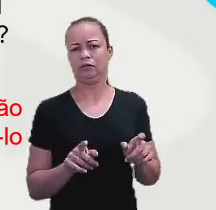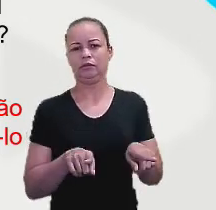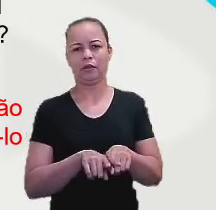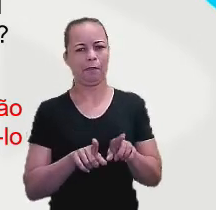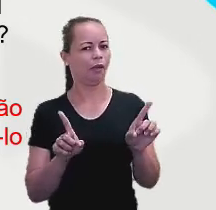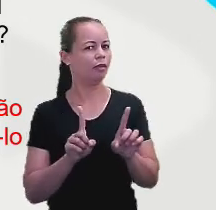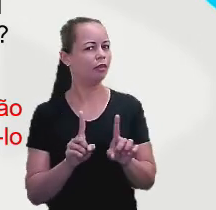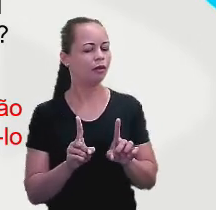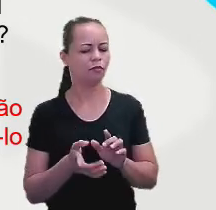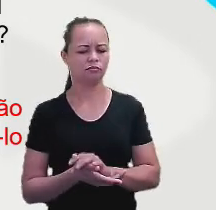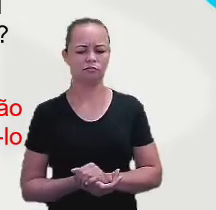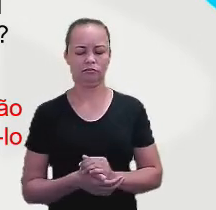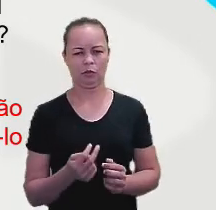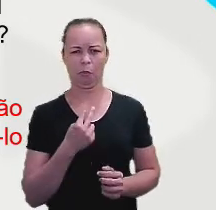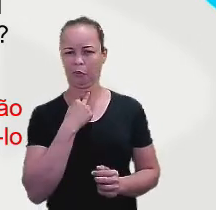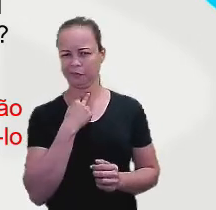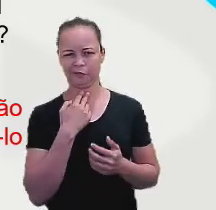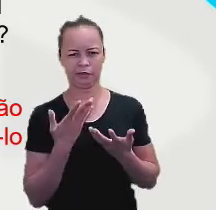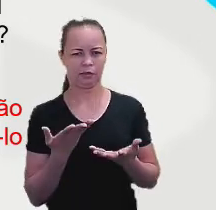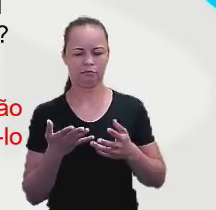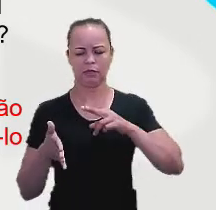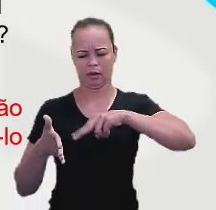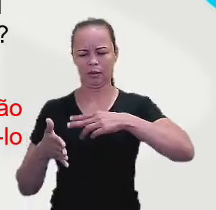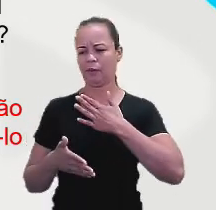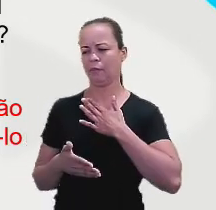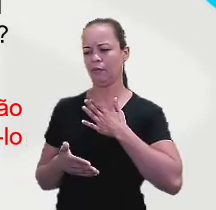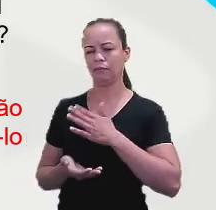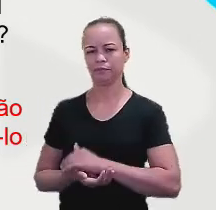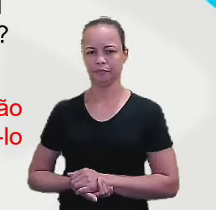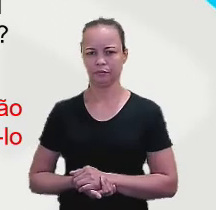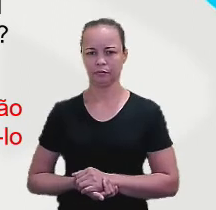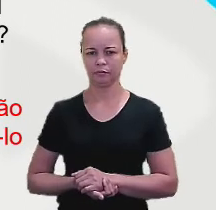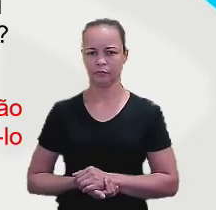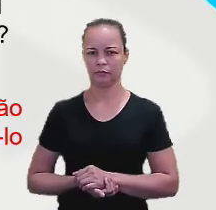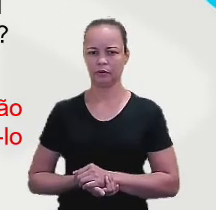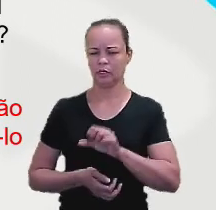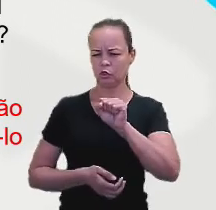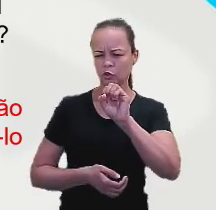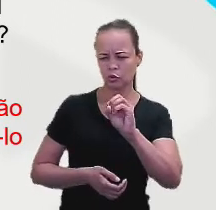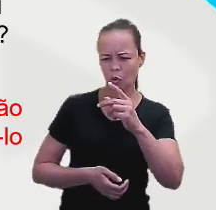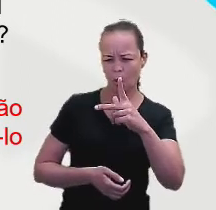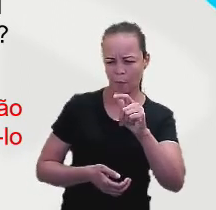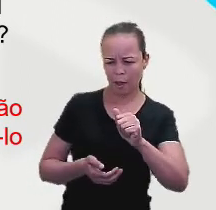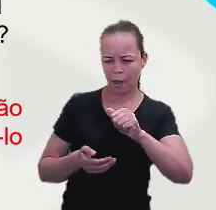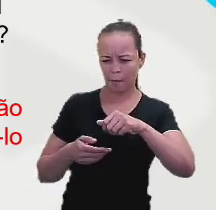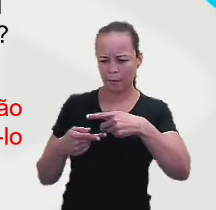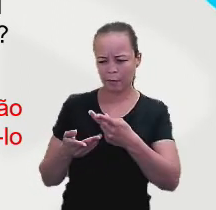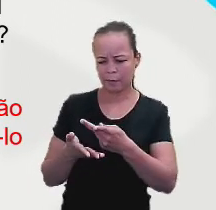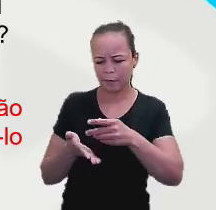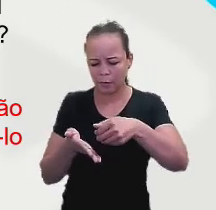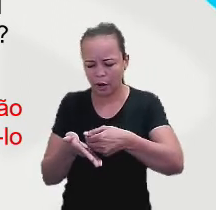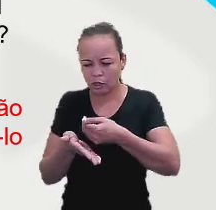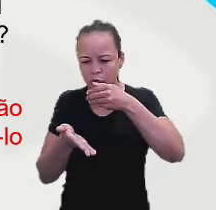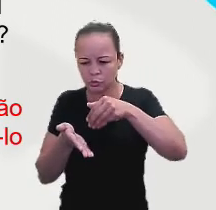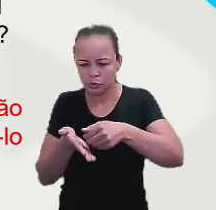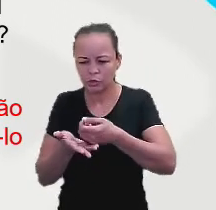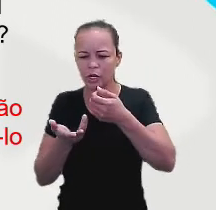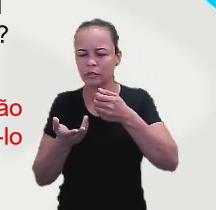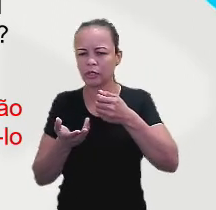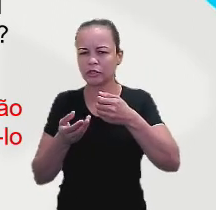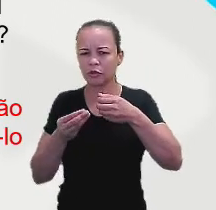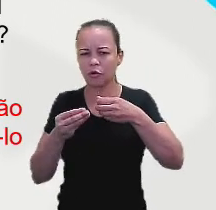não. Não pode ser. Lê para mim. Sopa. Prato de caldo com pão, massas,